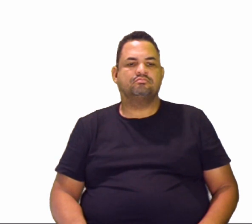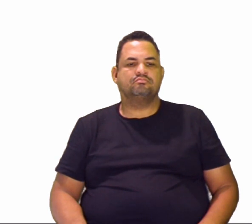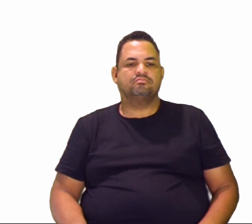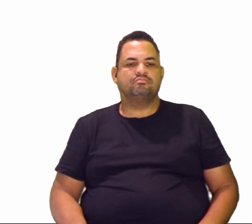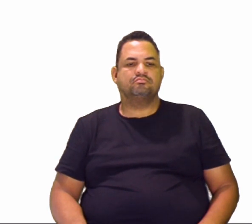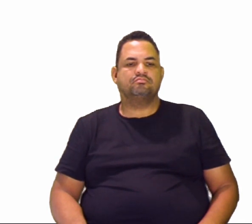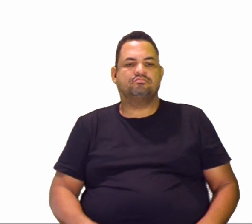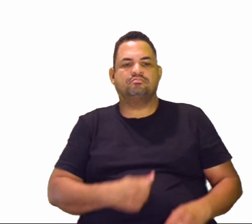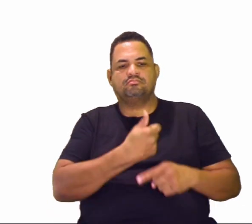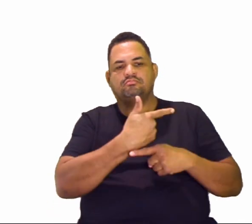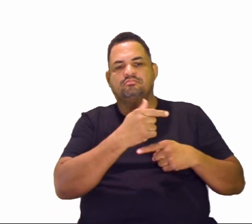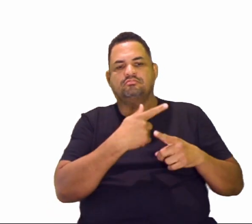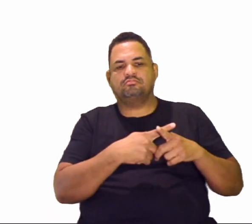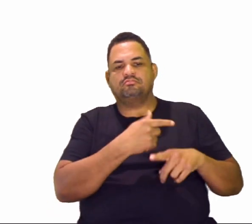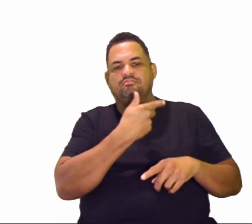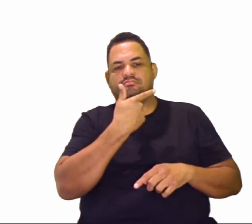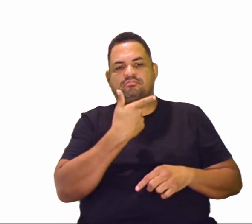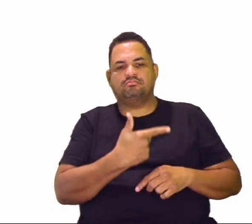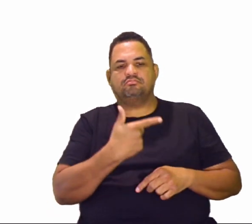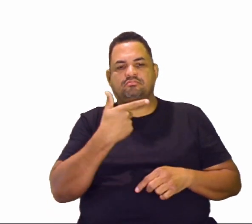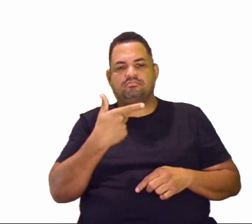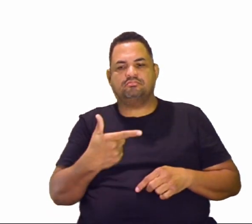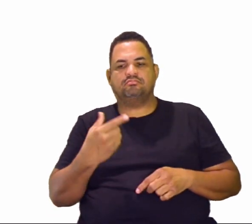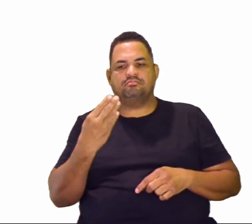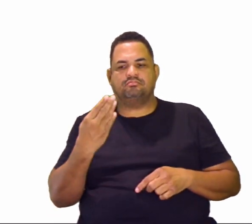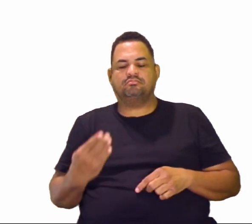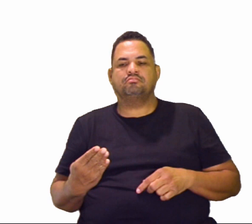vai me dar